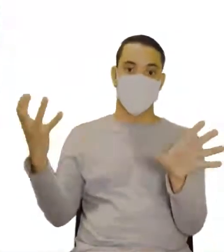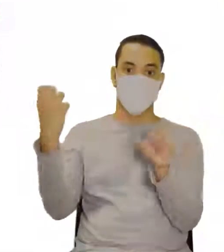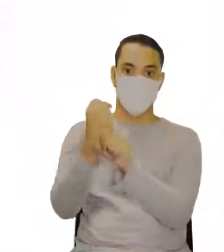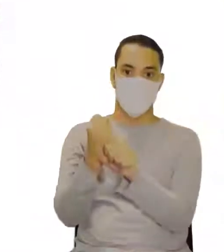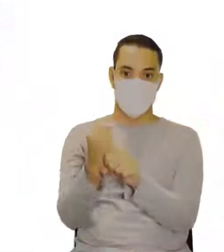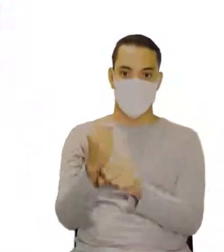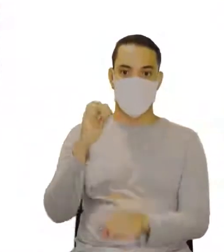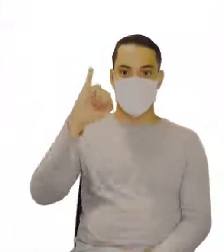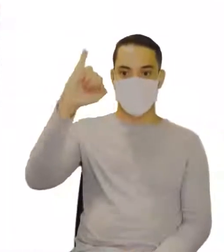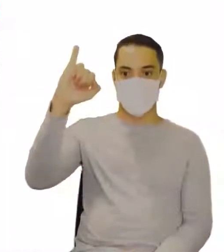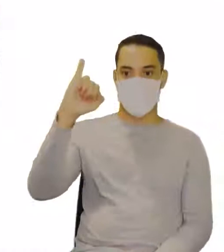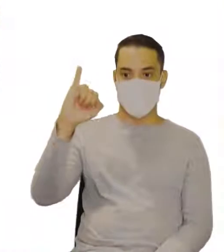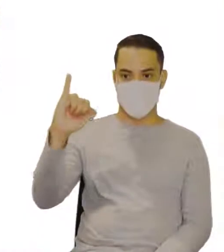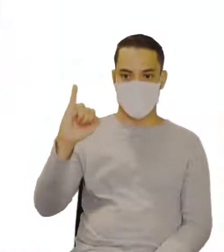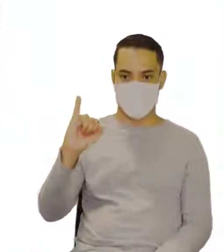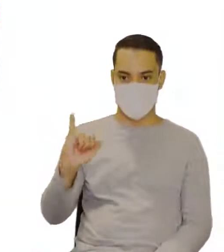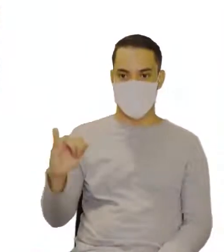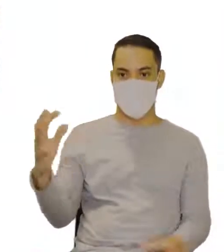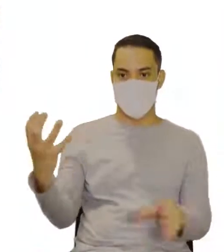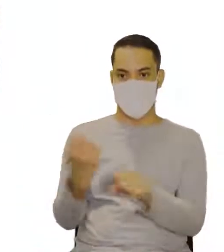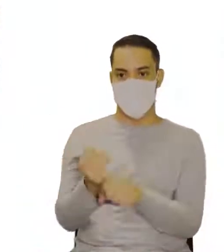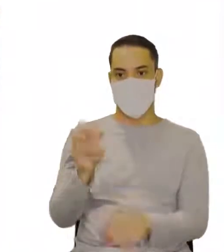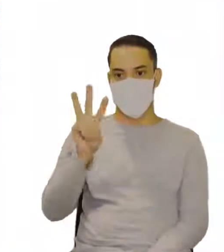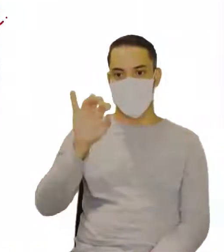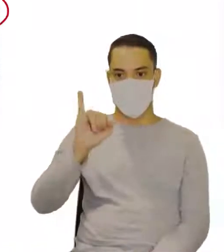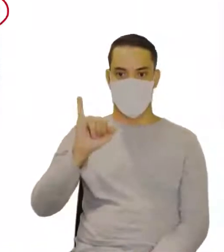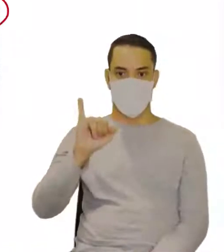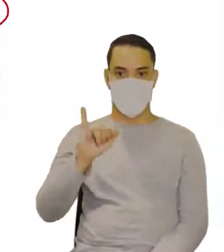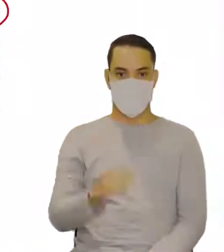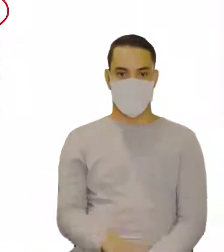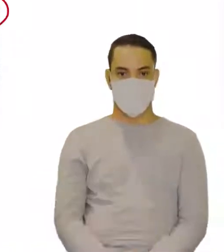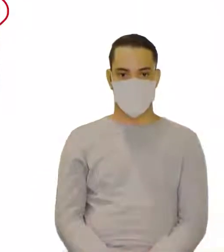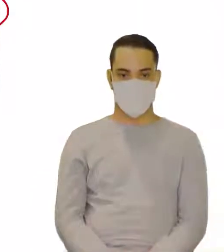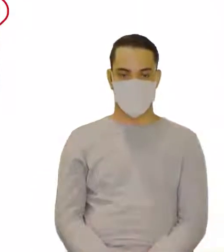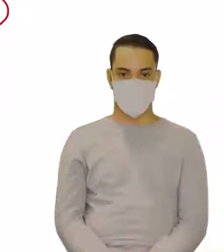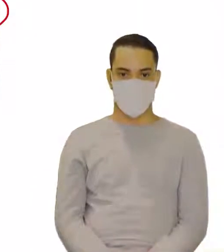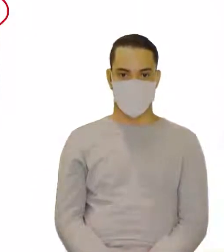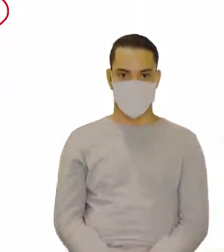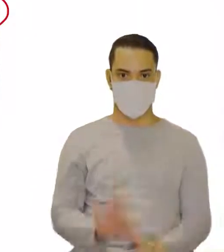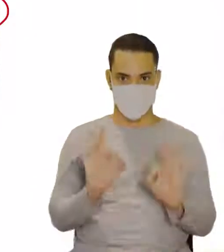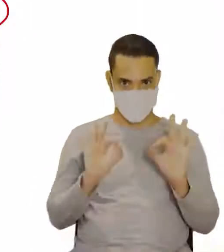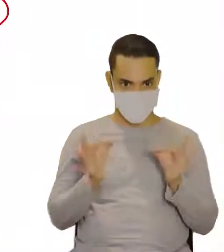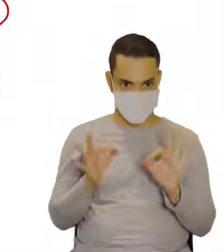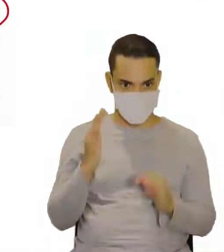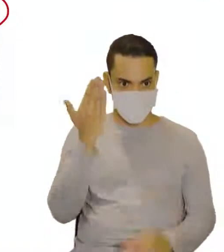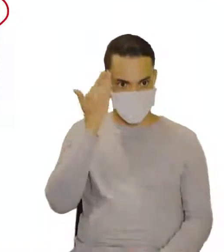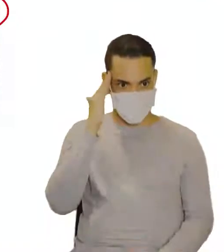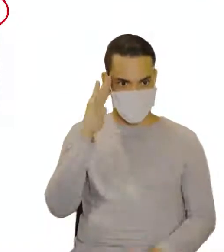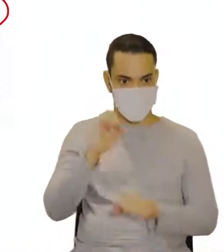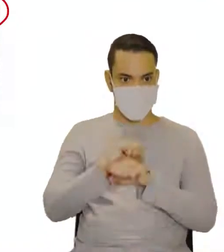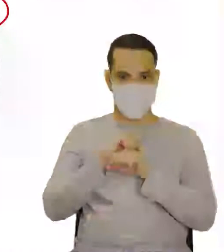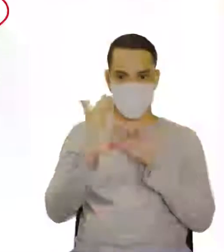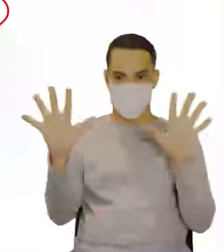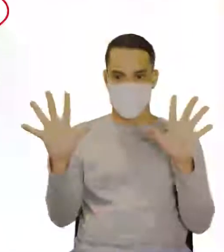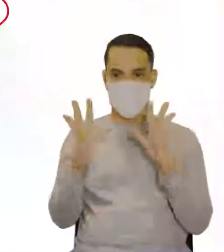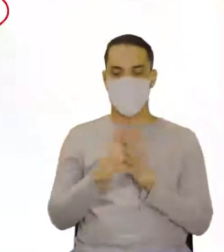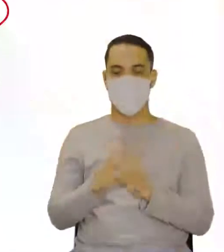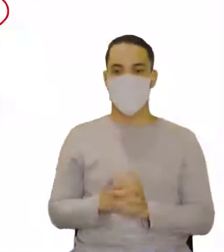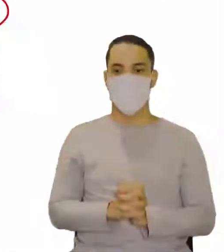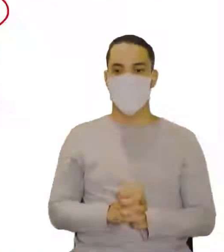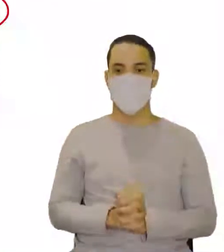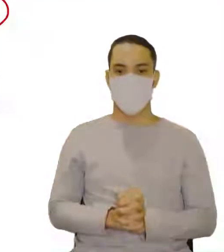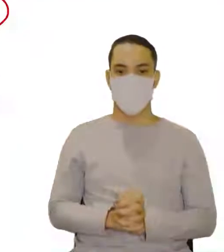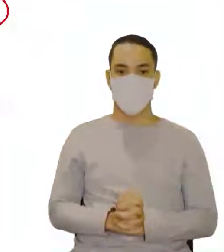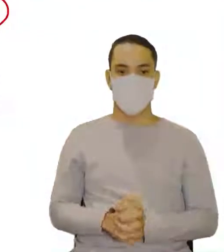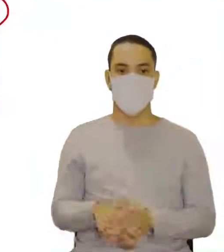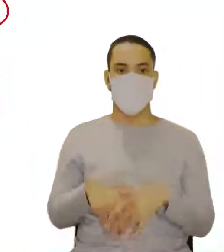ó, I mais I mais I, 3I. Ok? Entendido isso, pessoal? E aqui, ó,